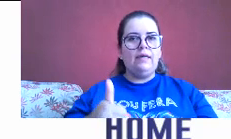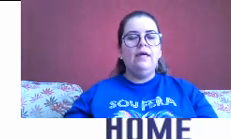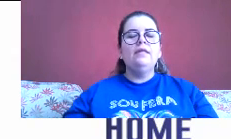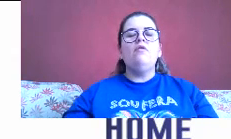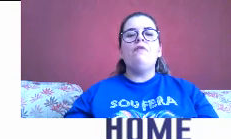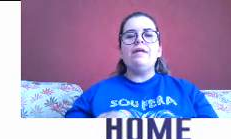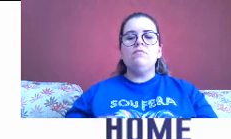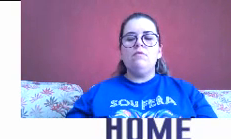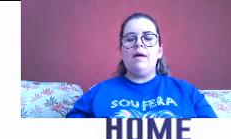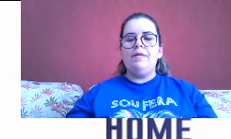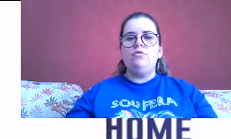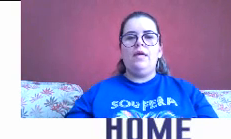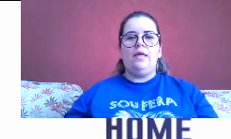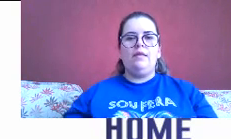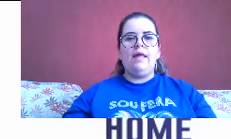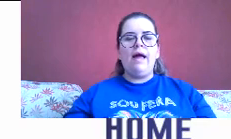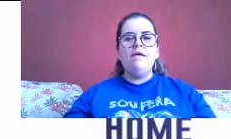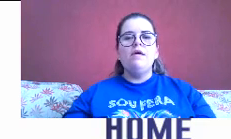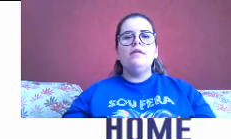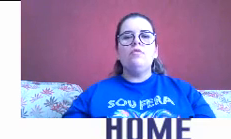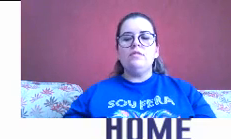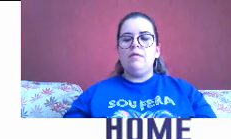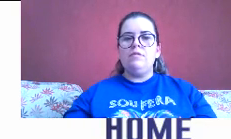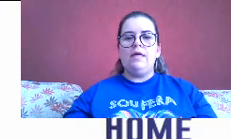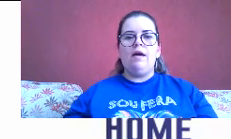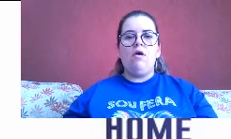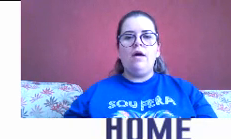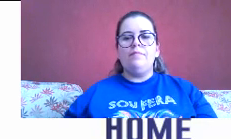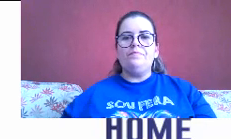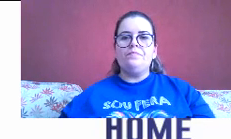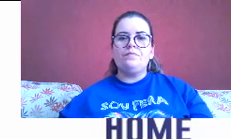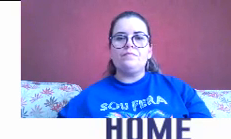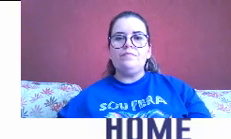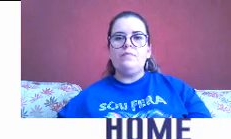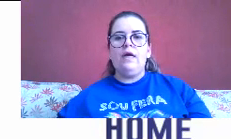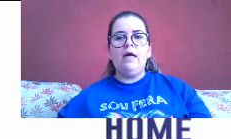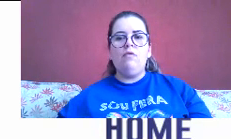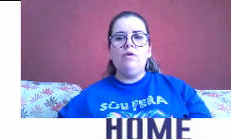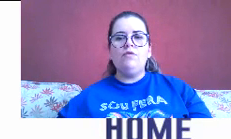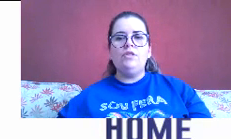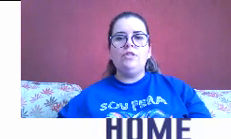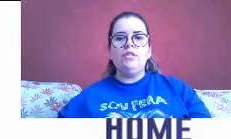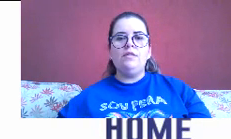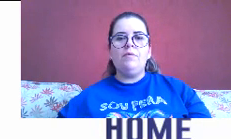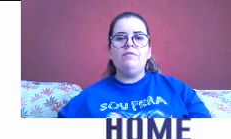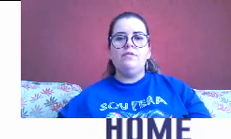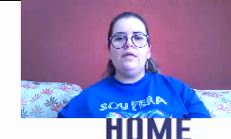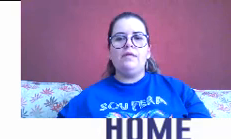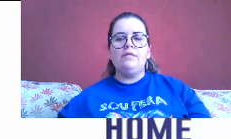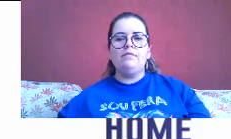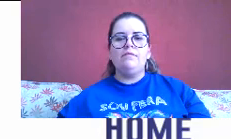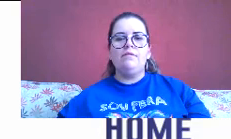moçada então façam com capricho aí tá então nós temos aí agora o que eu vou deixar de lição